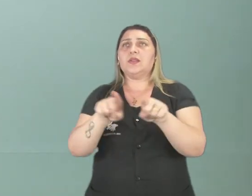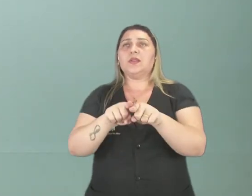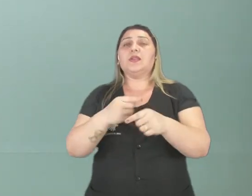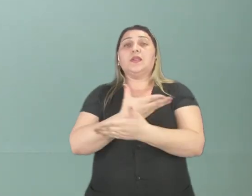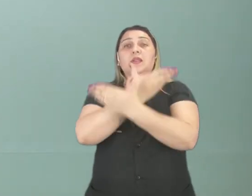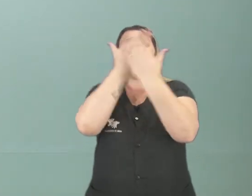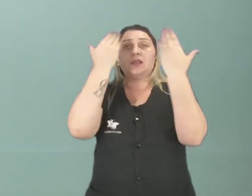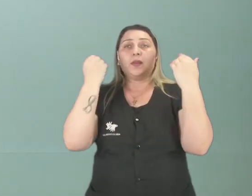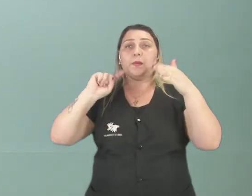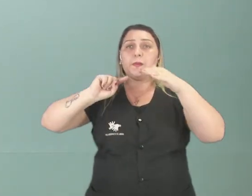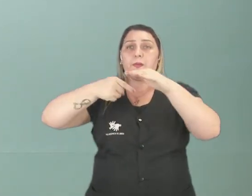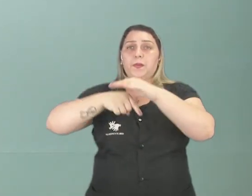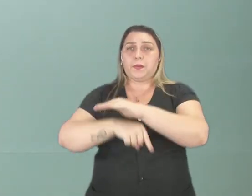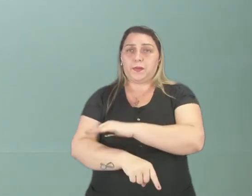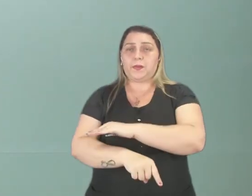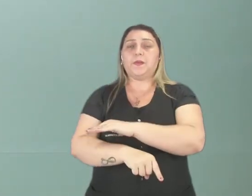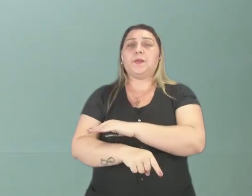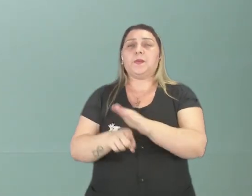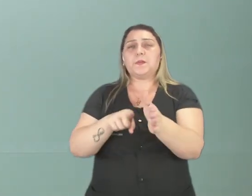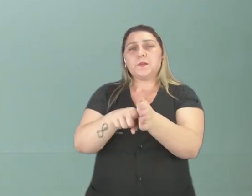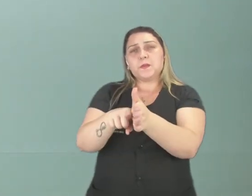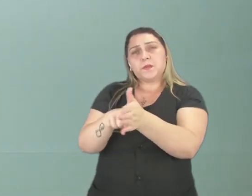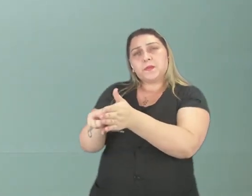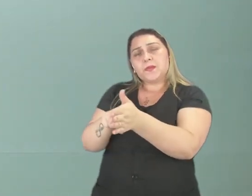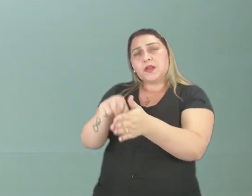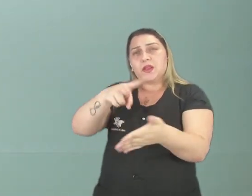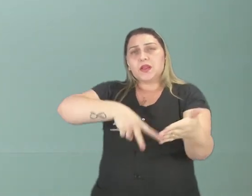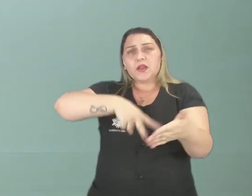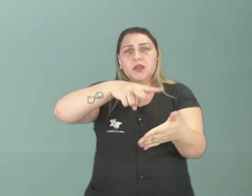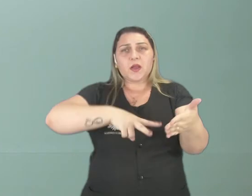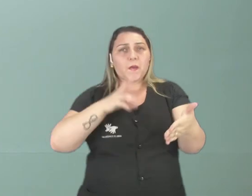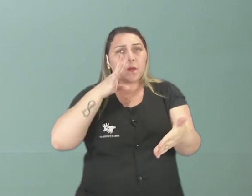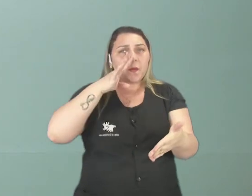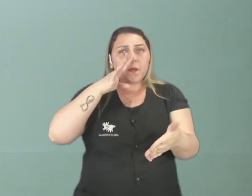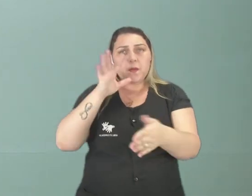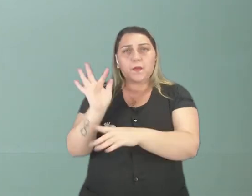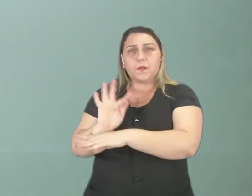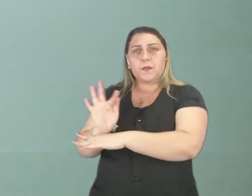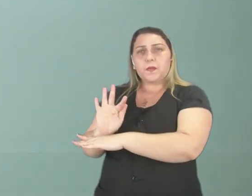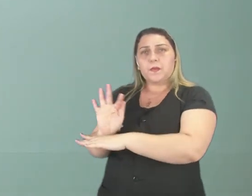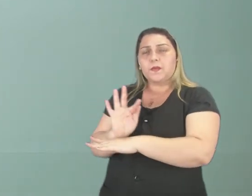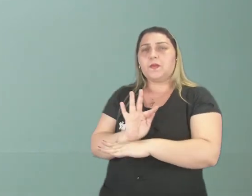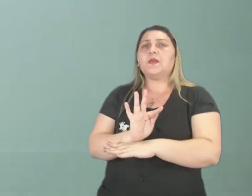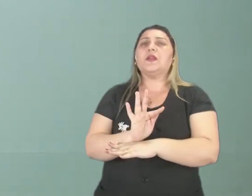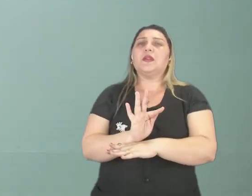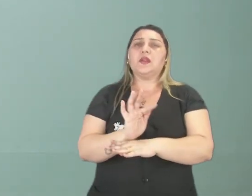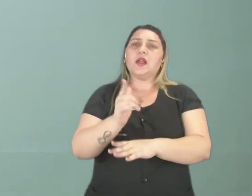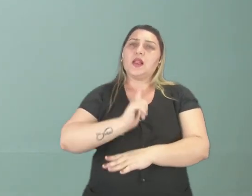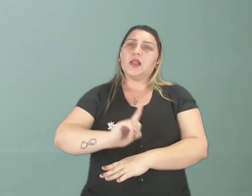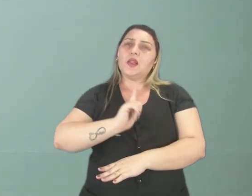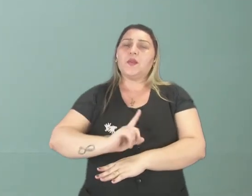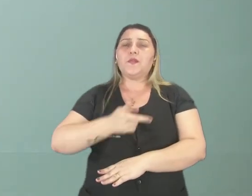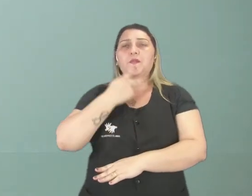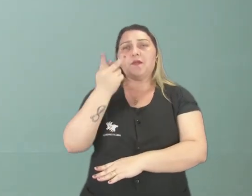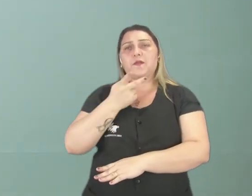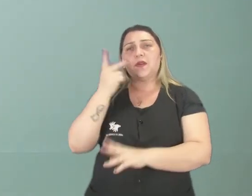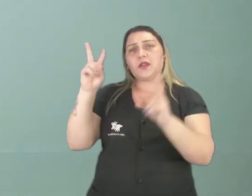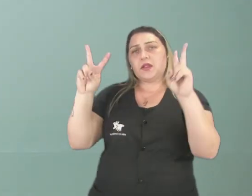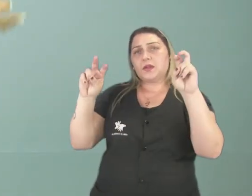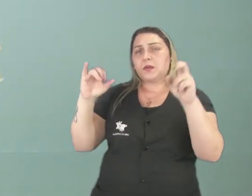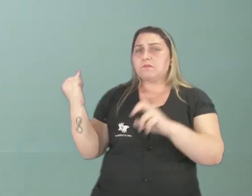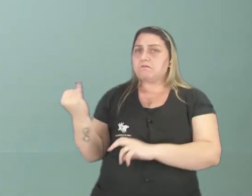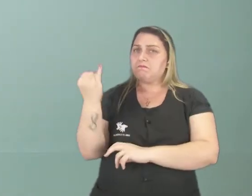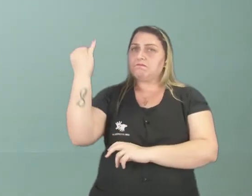esqueçam de se aprofundar, né? Pesquisar, ler, assistir filmes, ler literatura que falem aí dessa temática